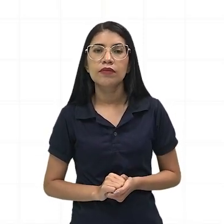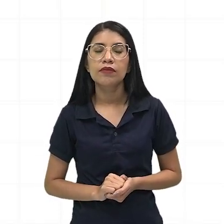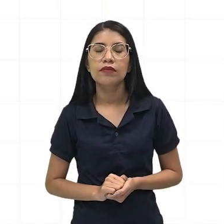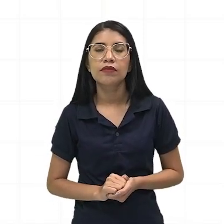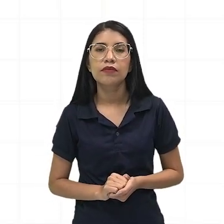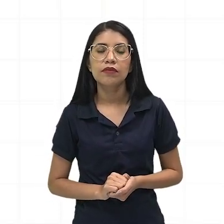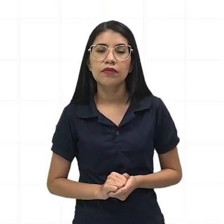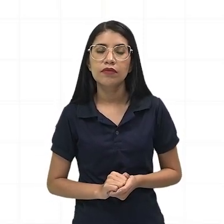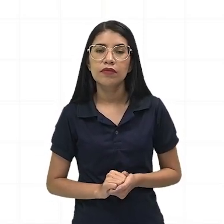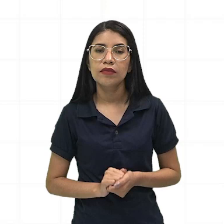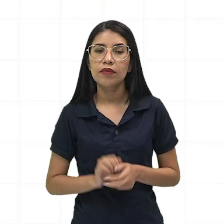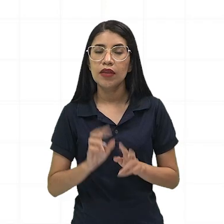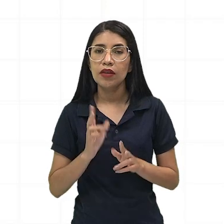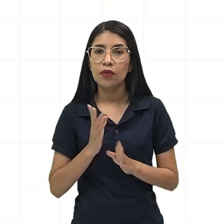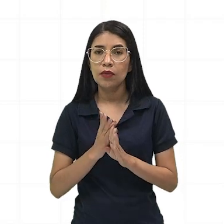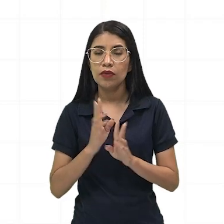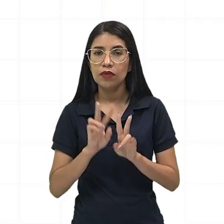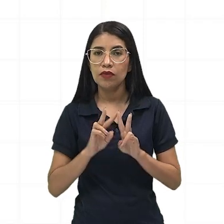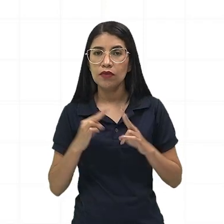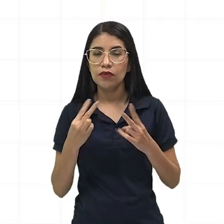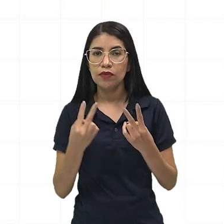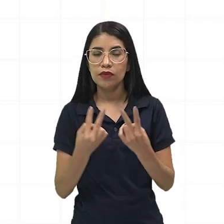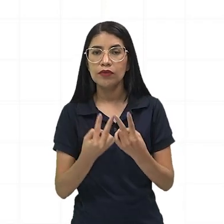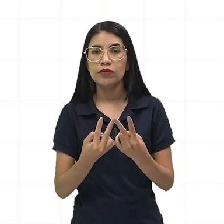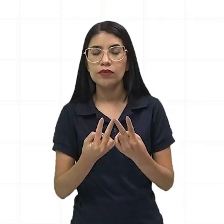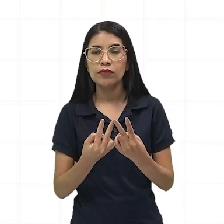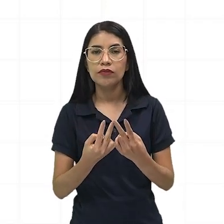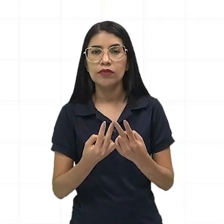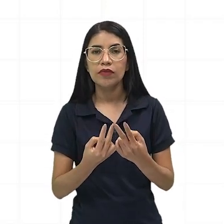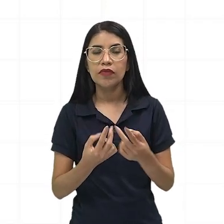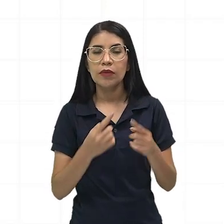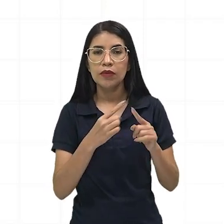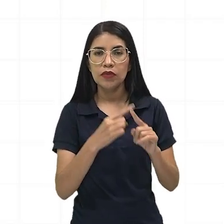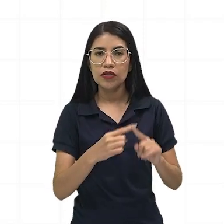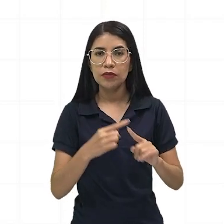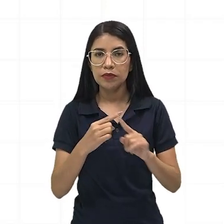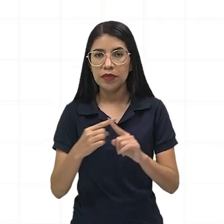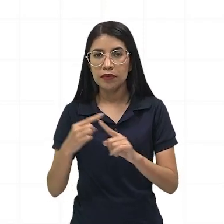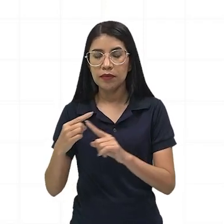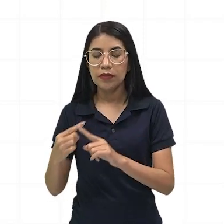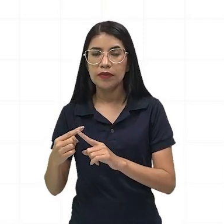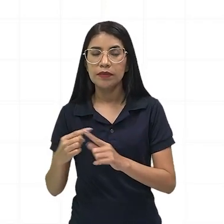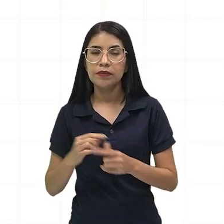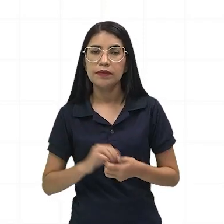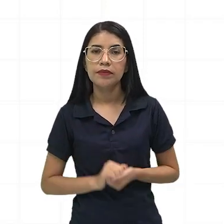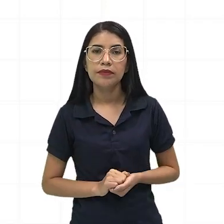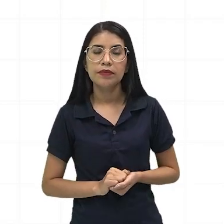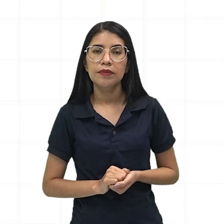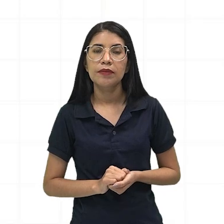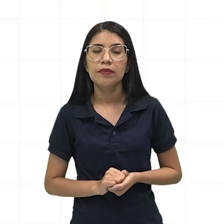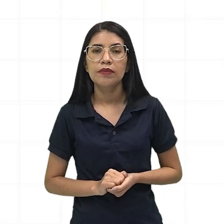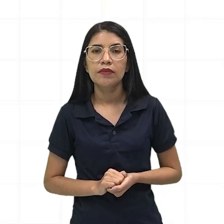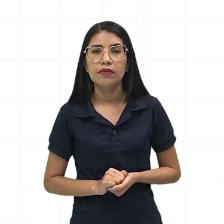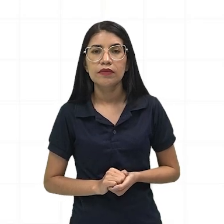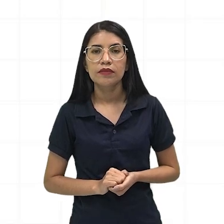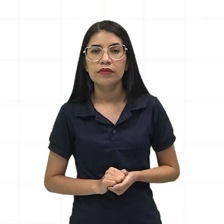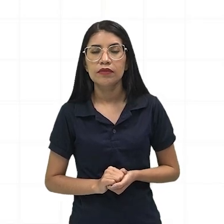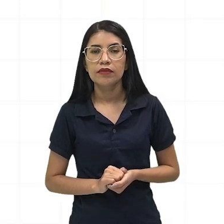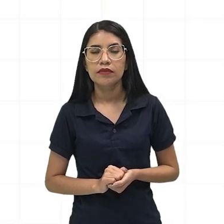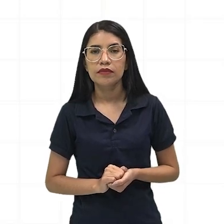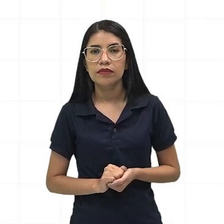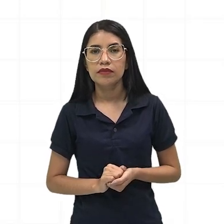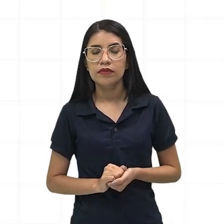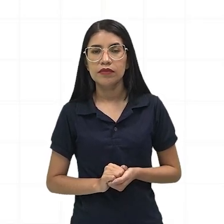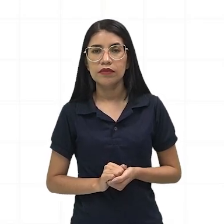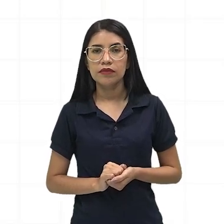o volume. São as 3 dimensões multiplicadas de um